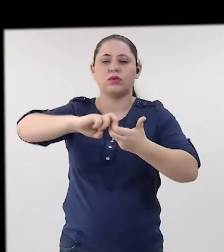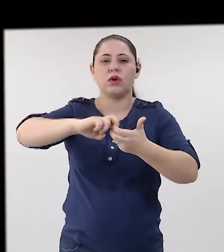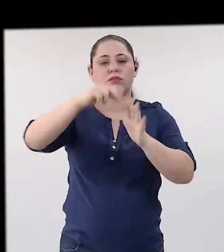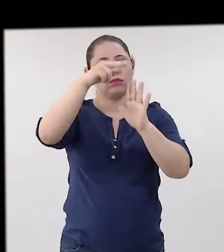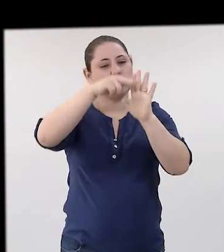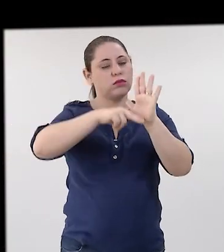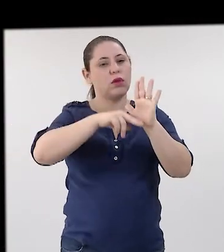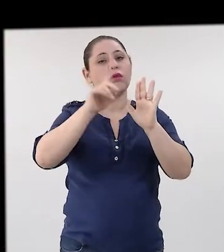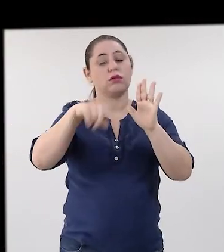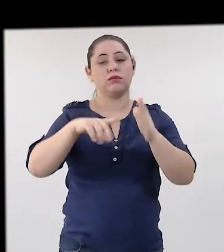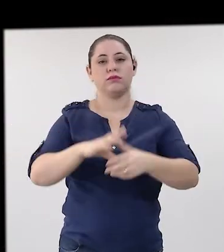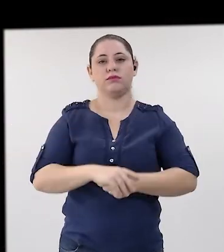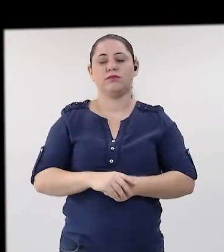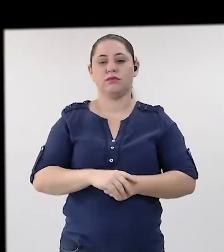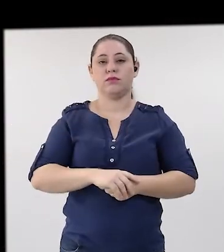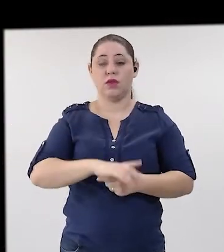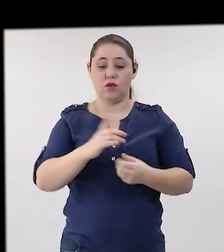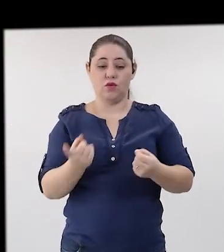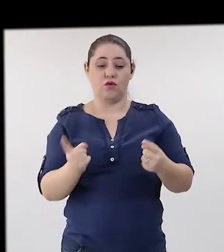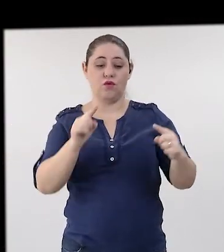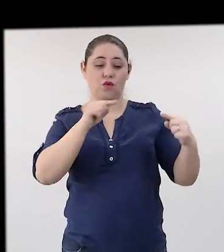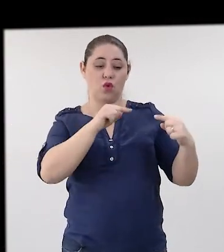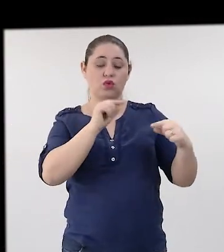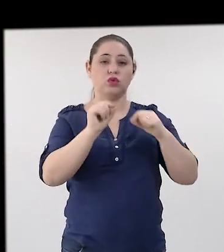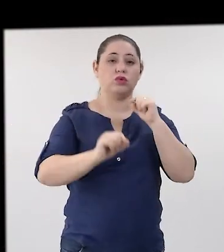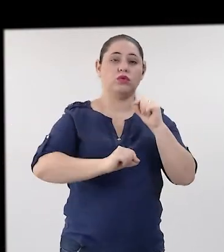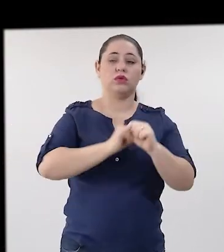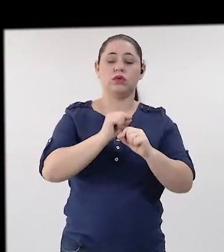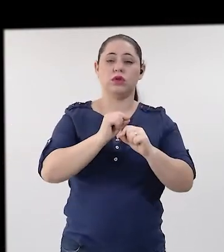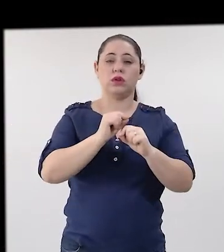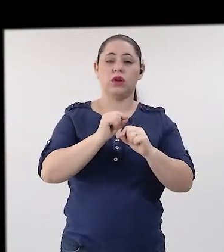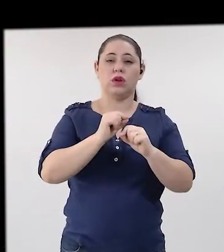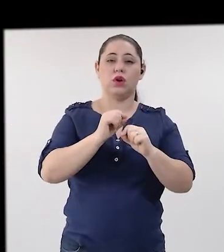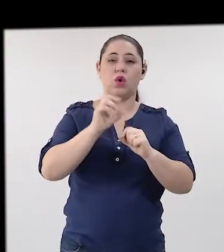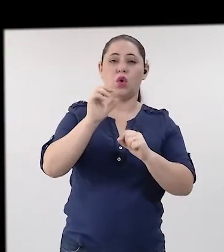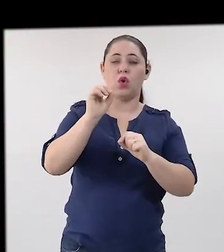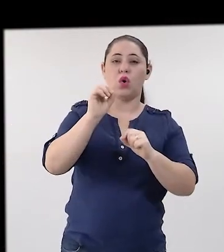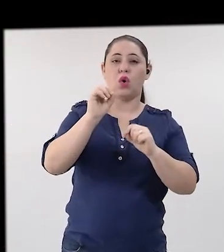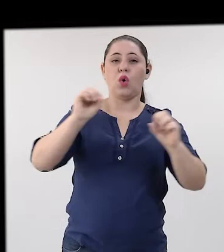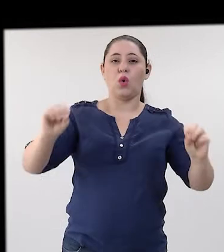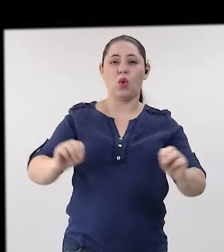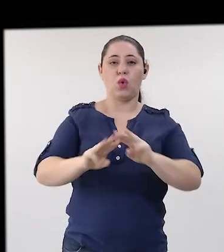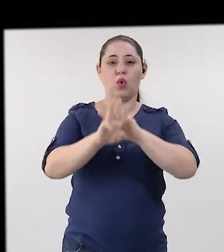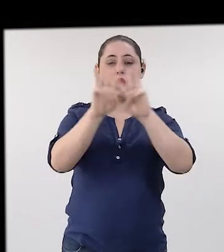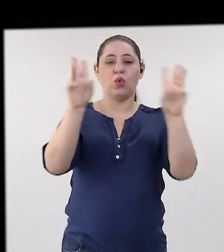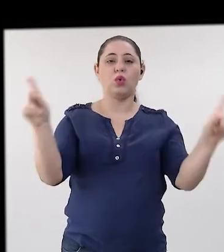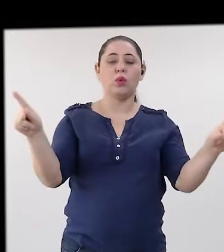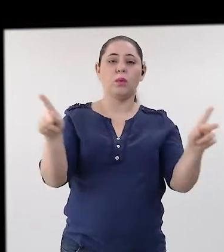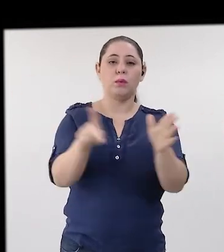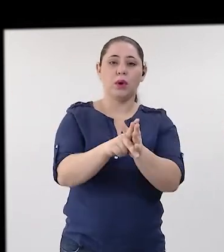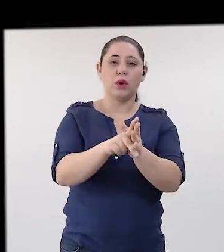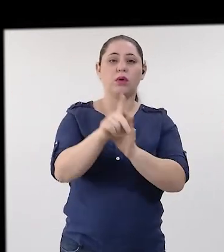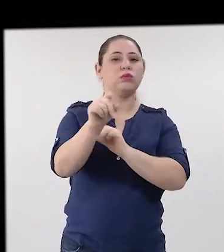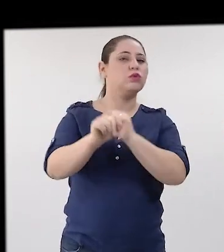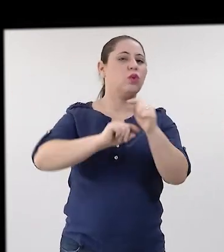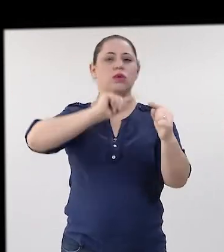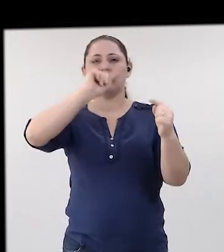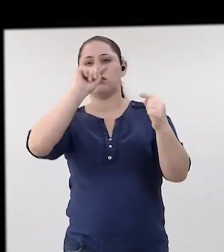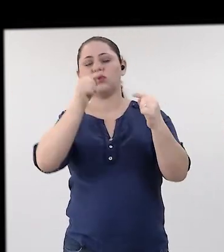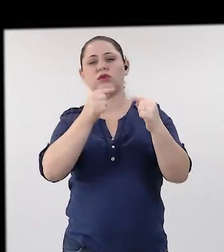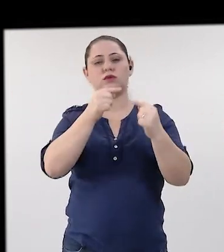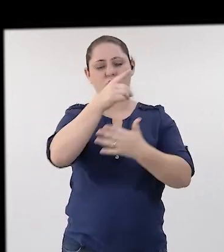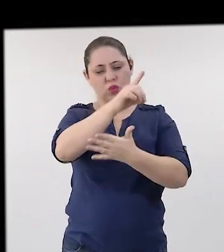assim? Isso seria mais voltado para a Organização das Nações Unidas, que é a ONU. A ONU. Então isso está voltado para os Objetivos de